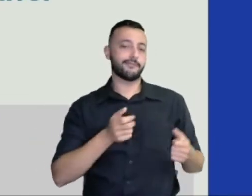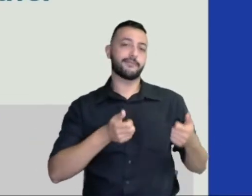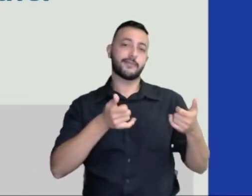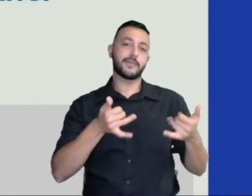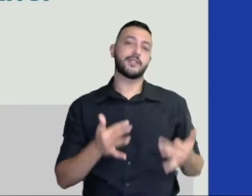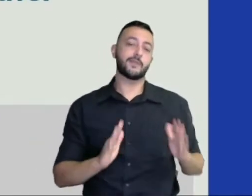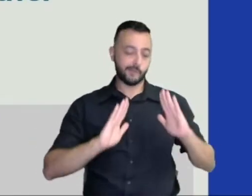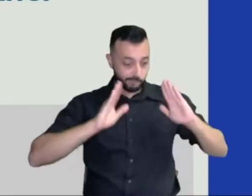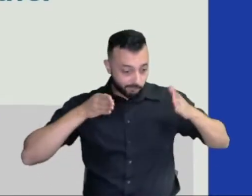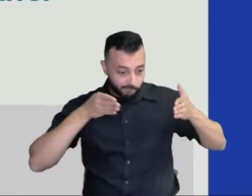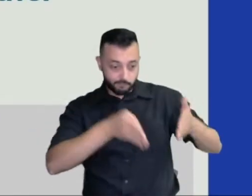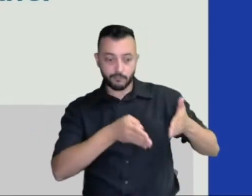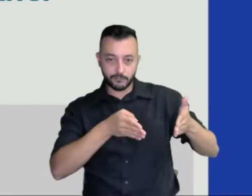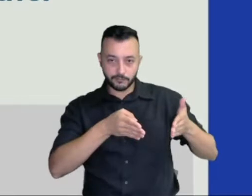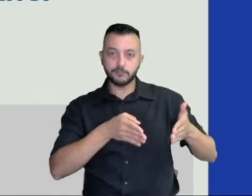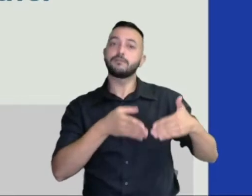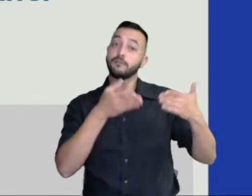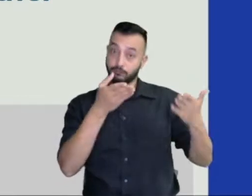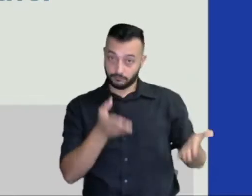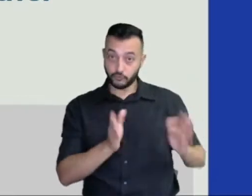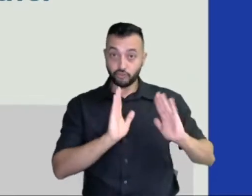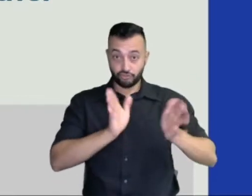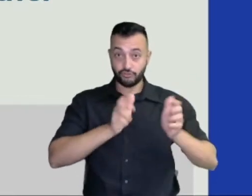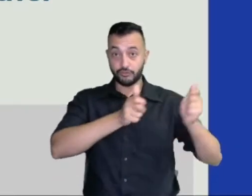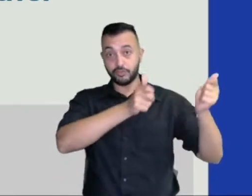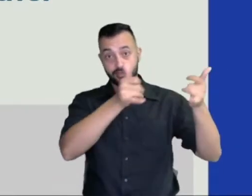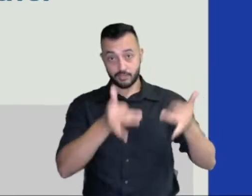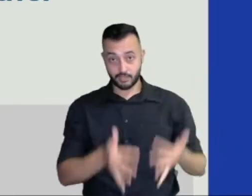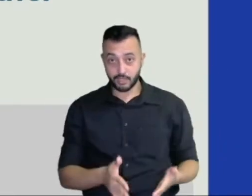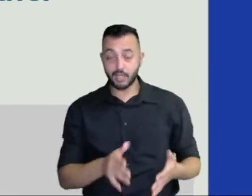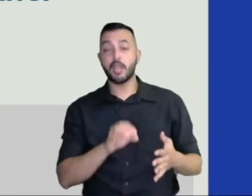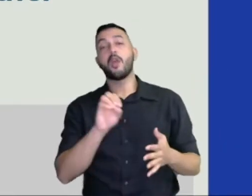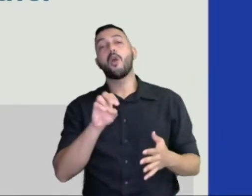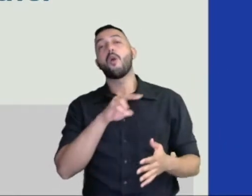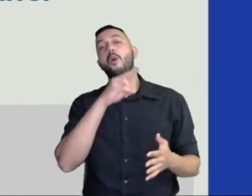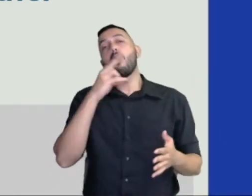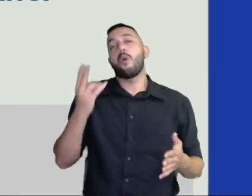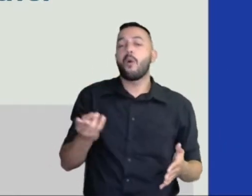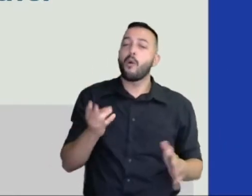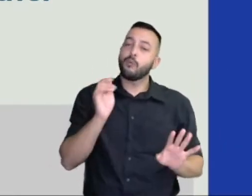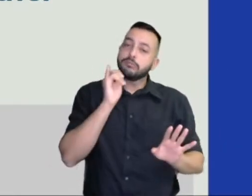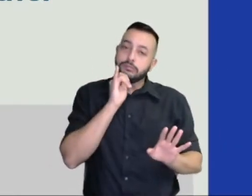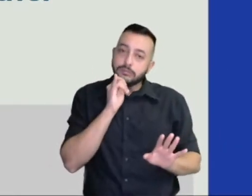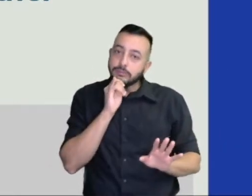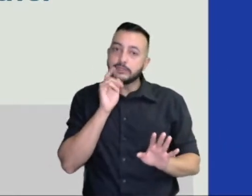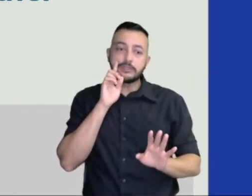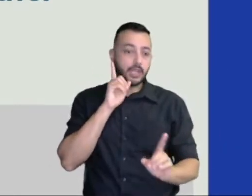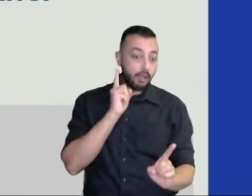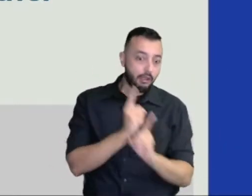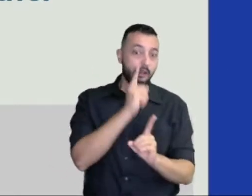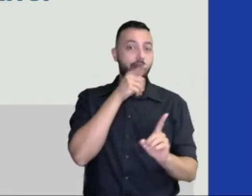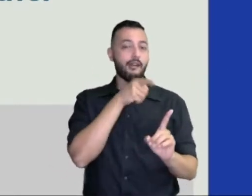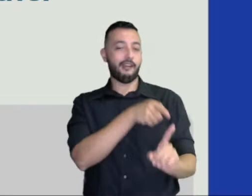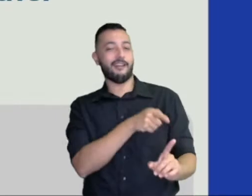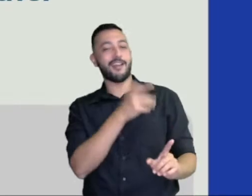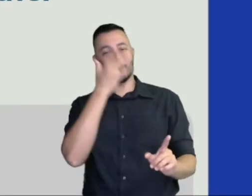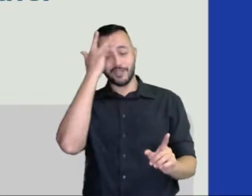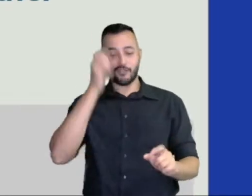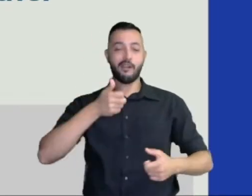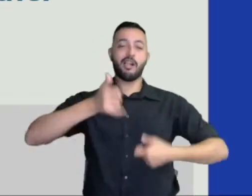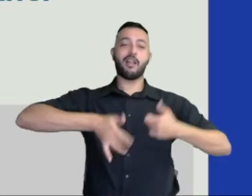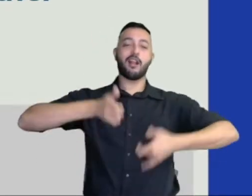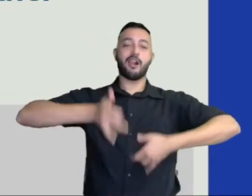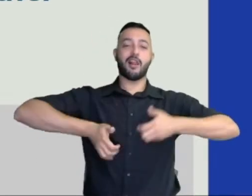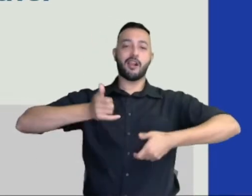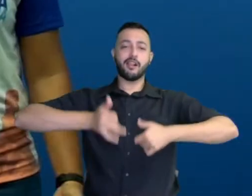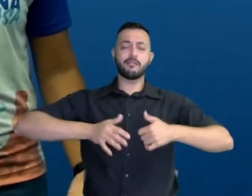elemento específico, já mencionado ou que se supõe identificável pelo interlocutor do